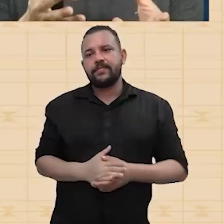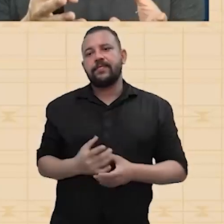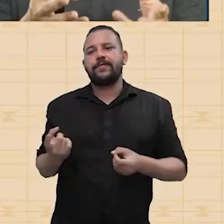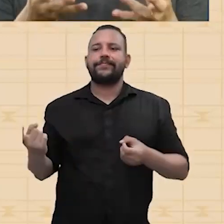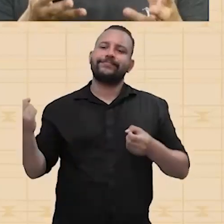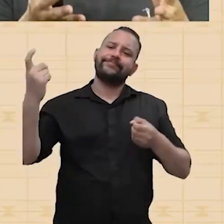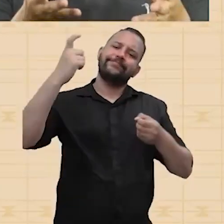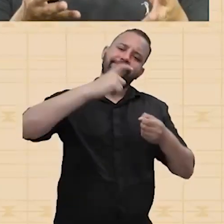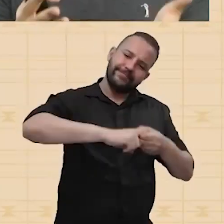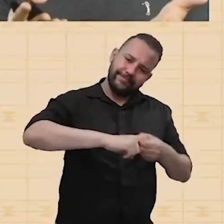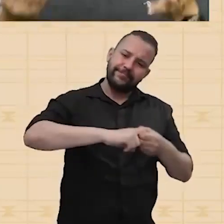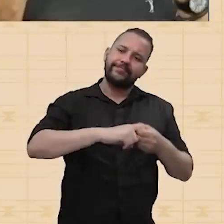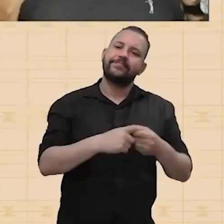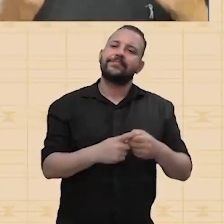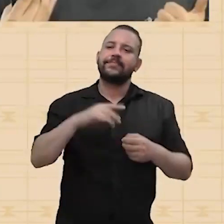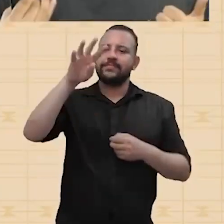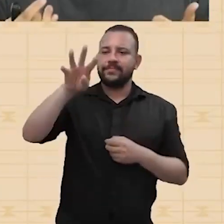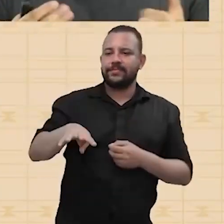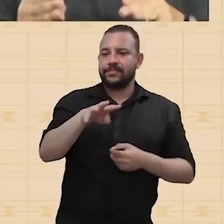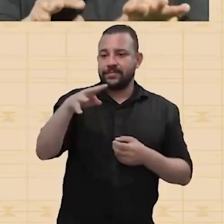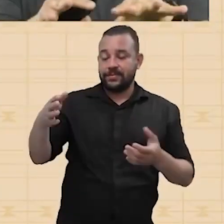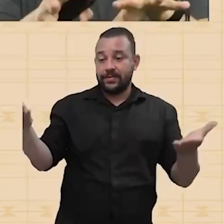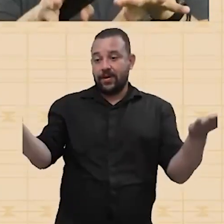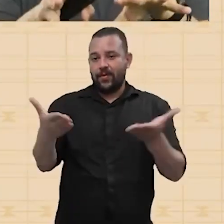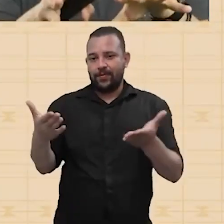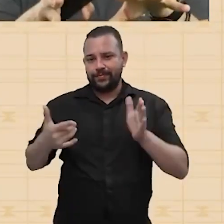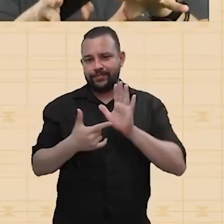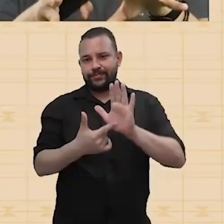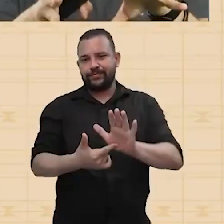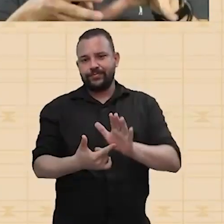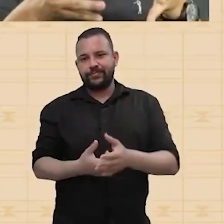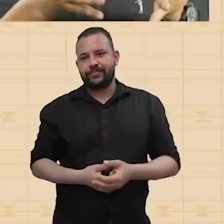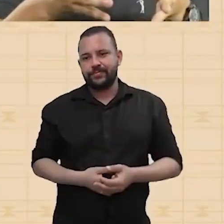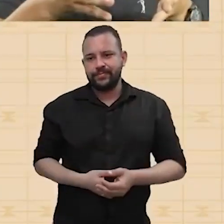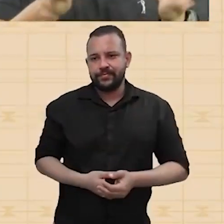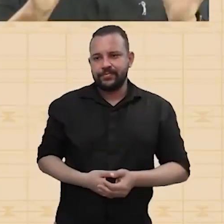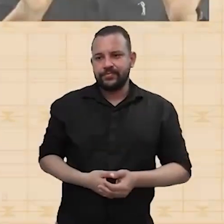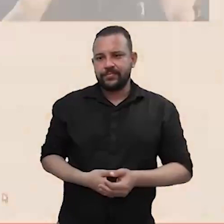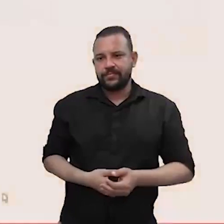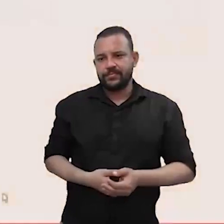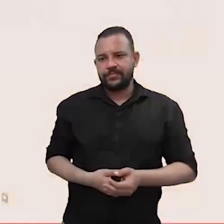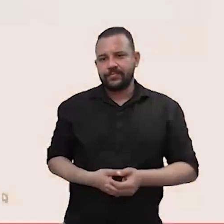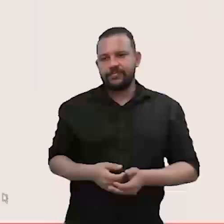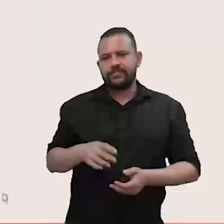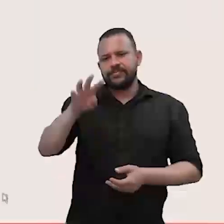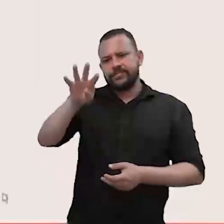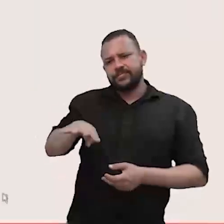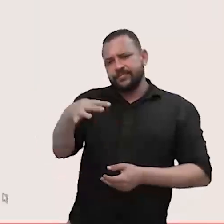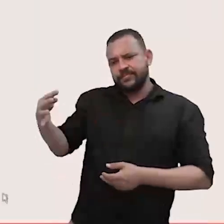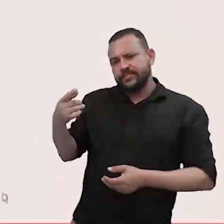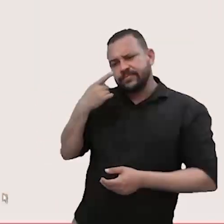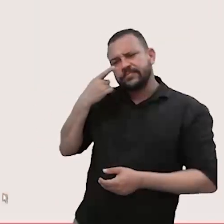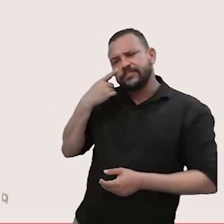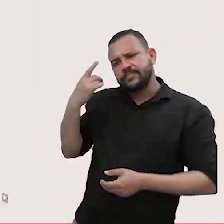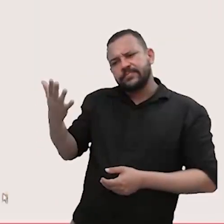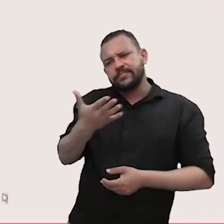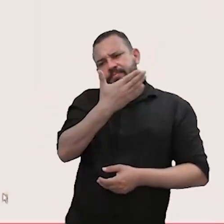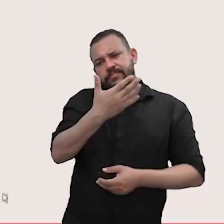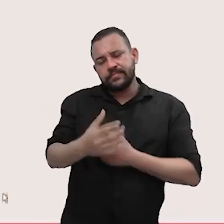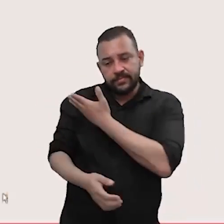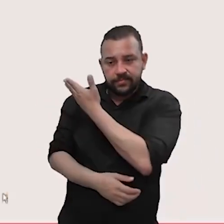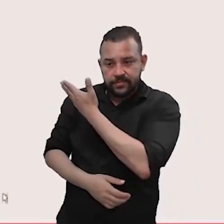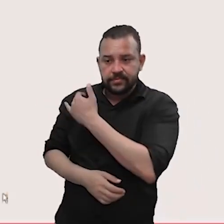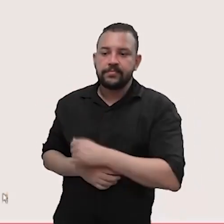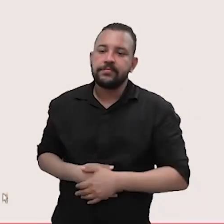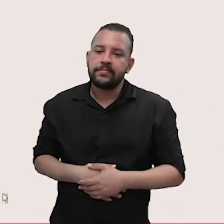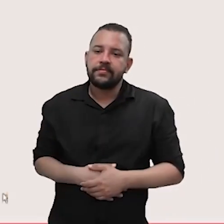a colocar a tabela periódica atual. Tá aqui. Olha o que diz aqui, para a gente poder resumir. A tabela